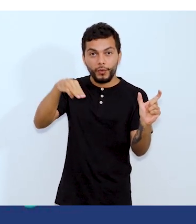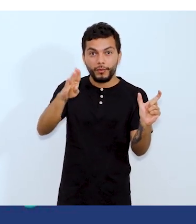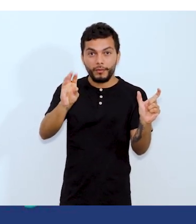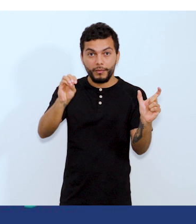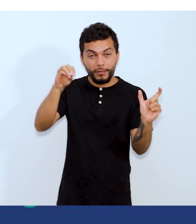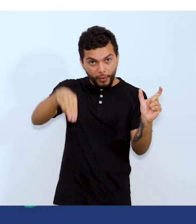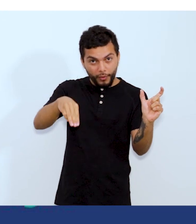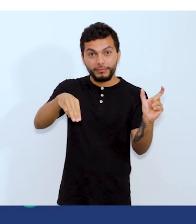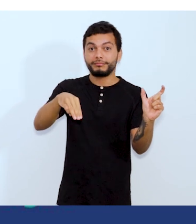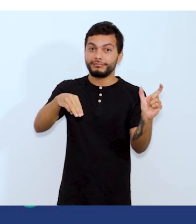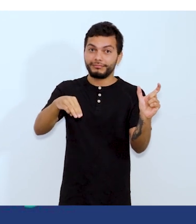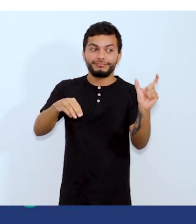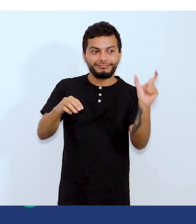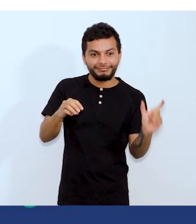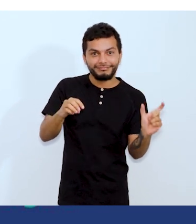bombom,